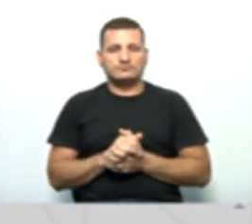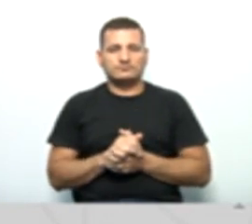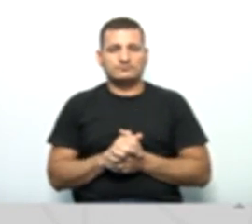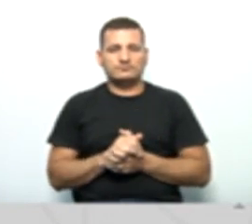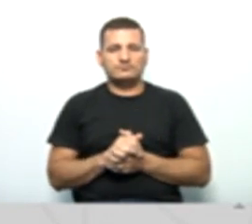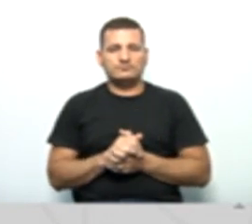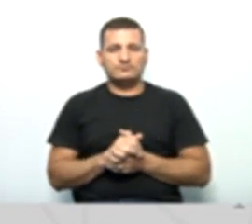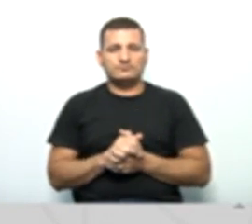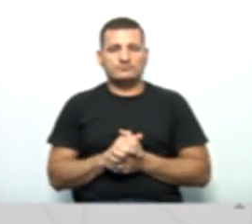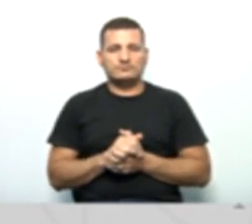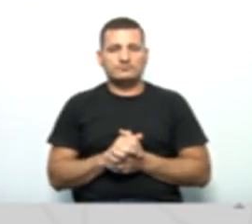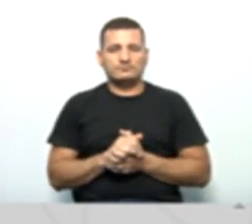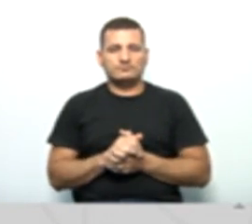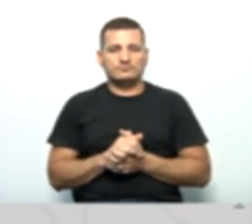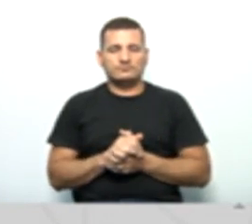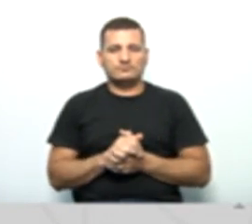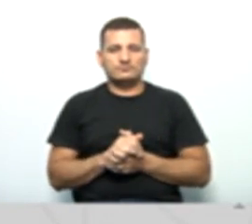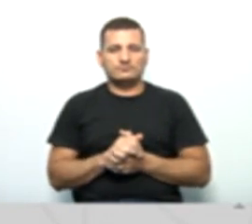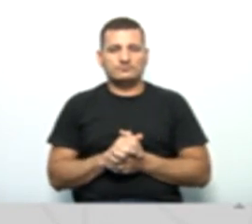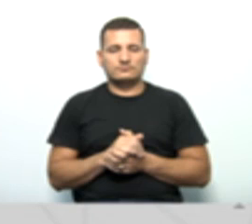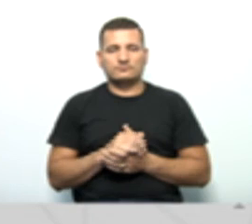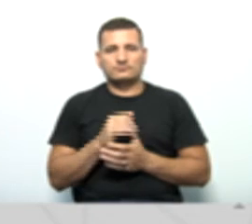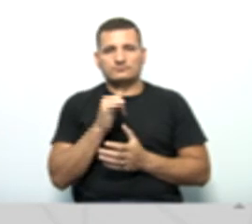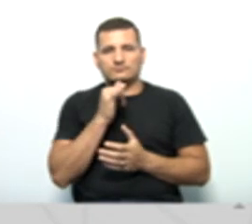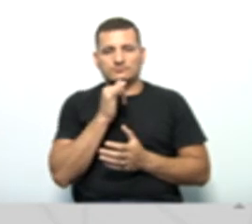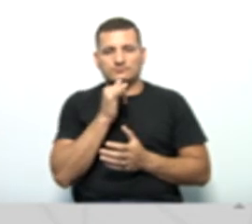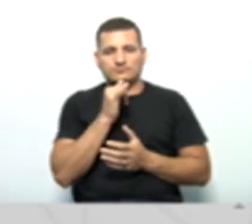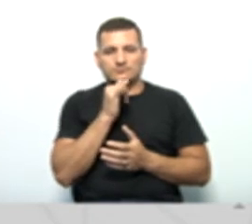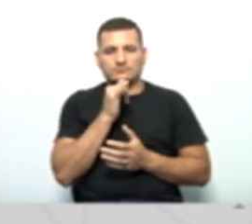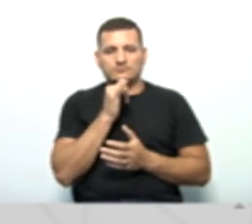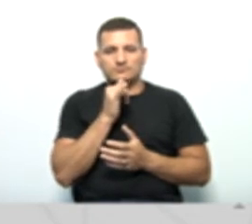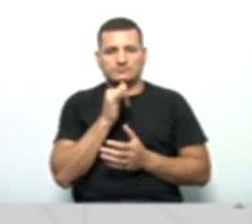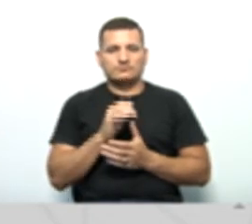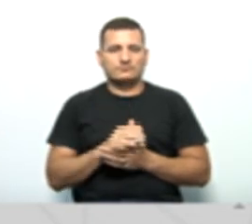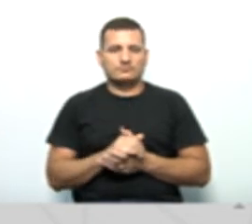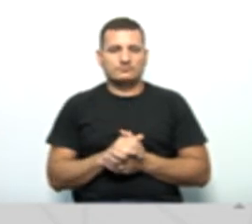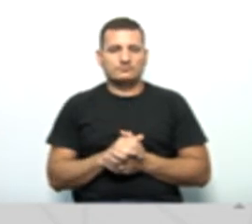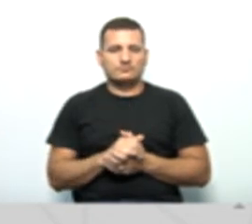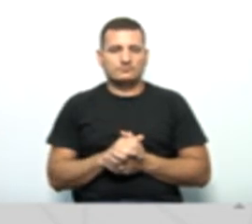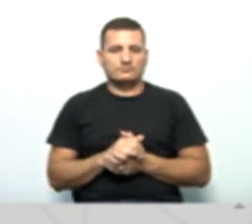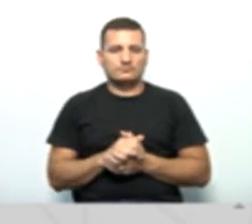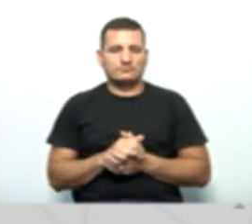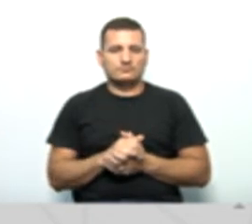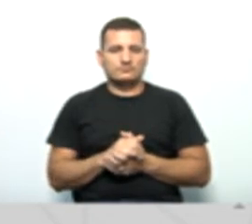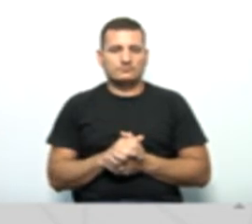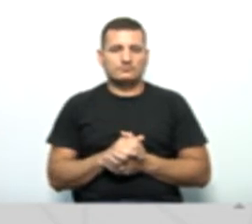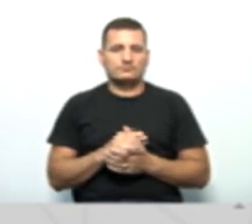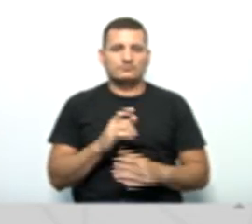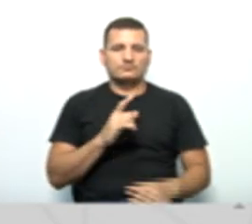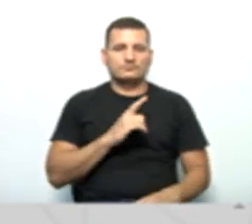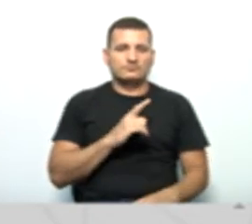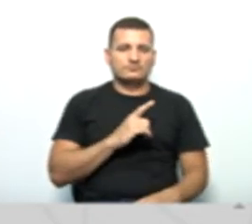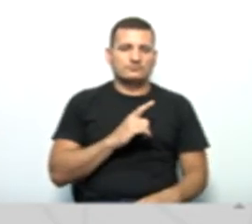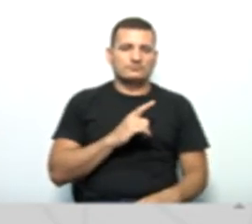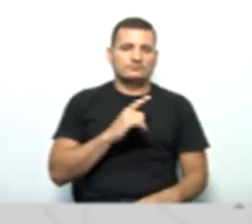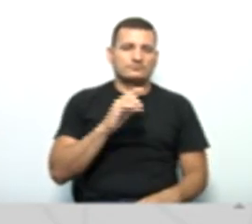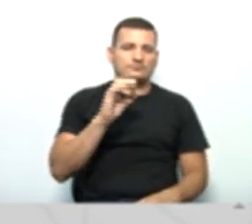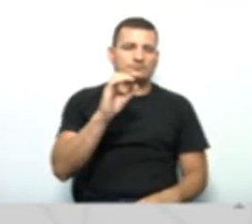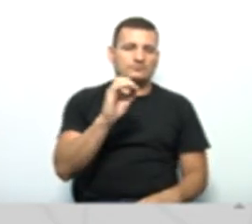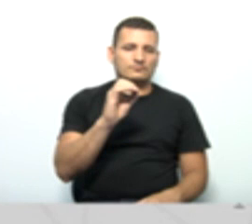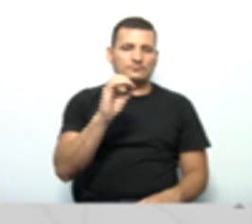é duplicado. Por exemplo, aí, nesse exemplo, tem somente o O Isso. e o